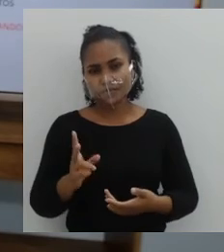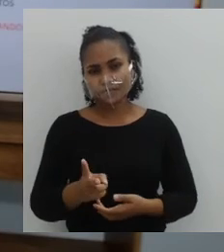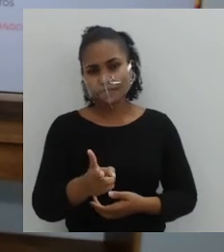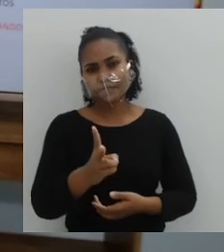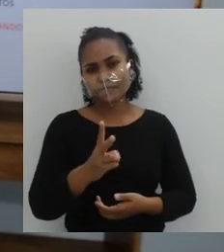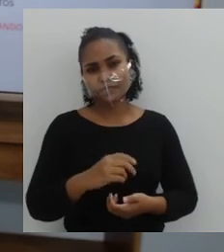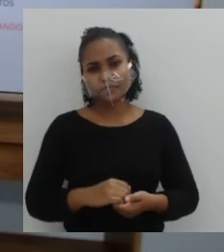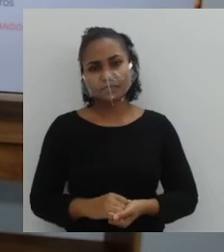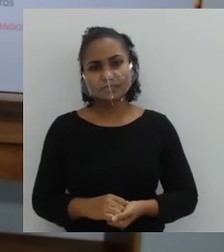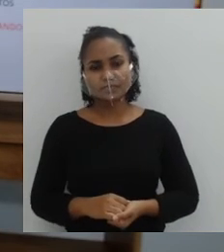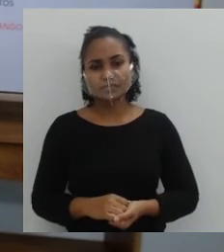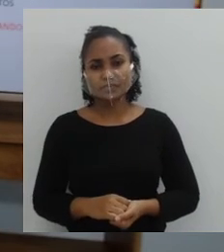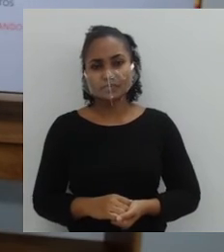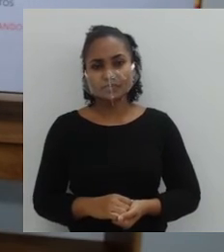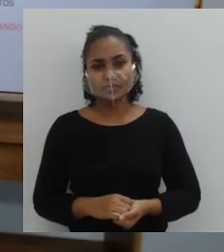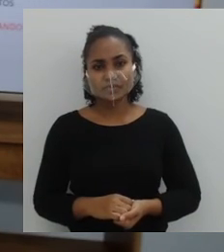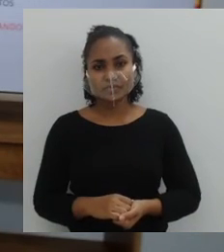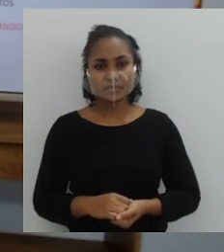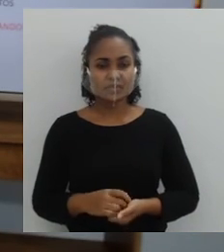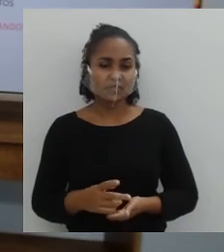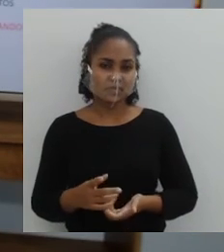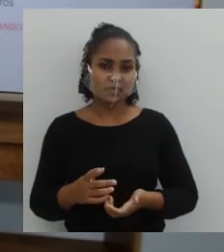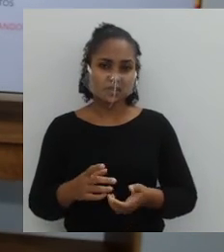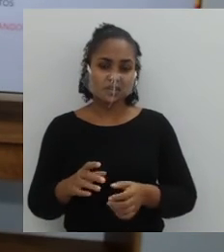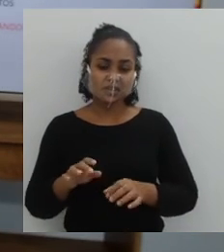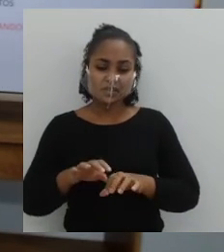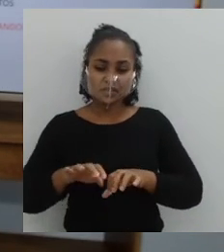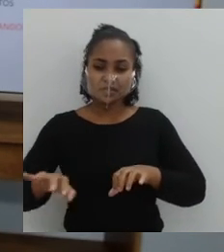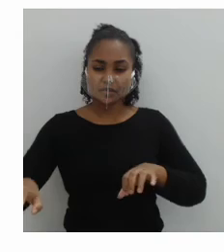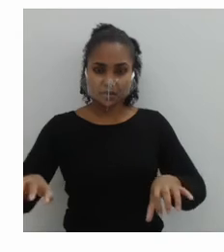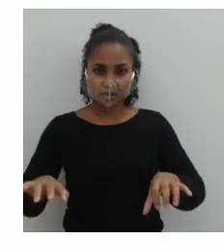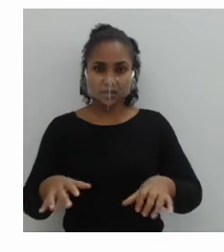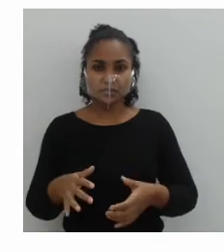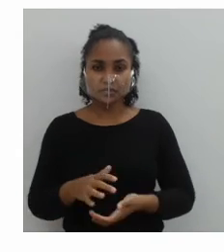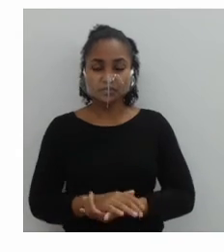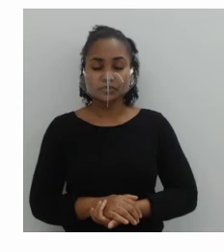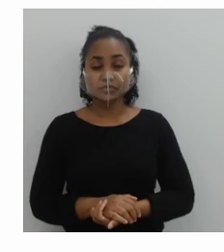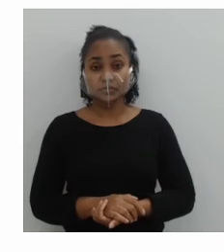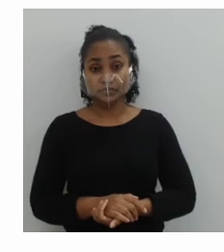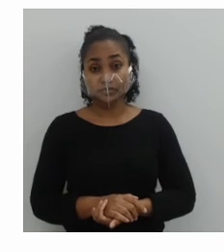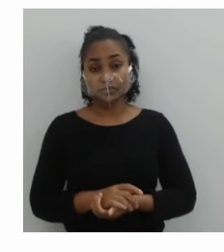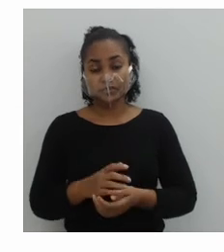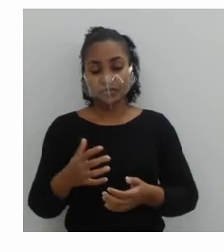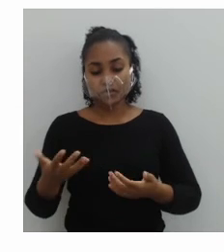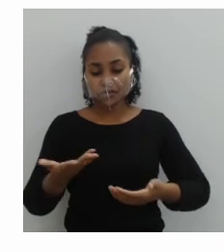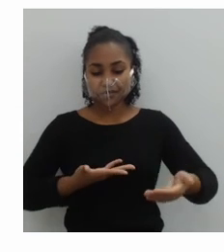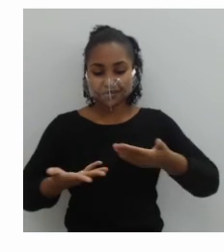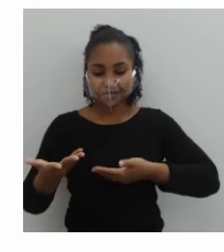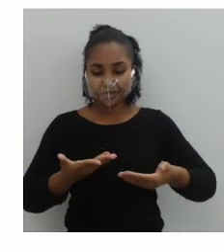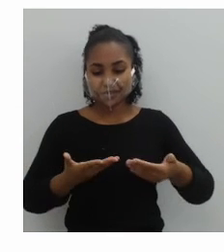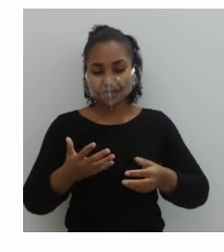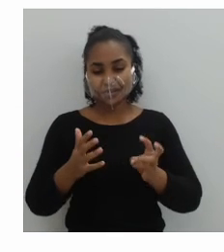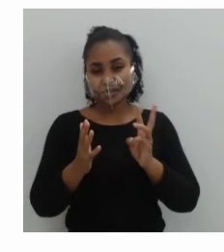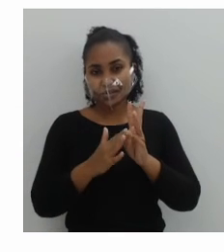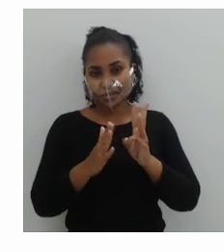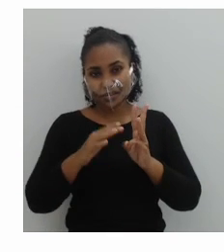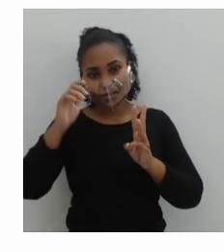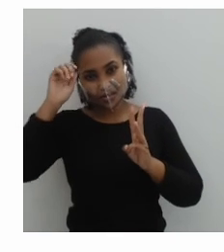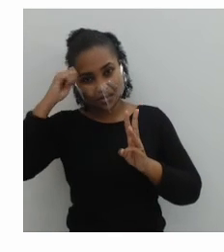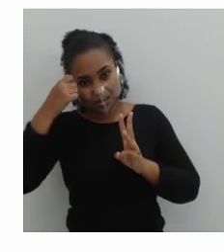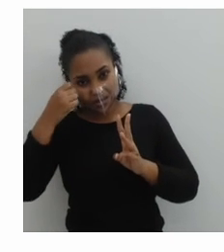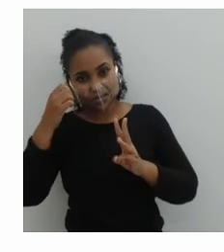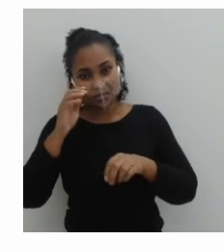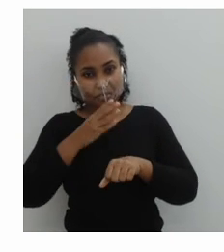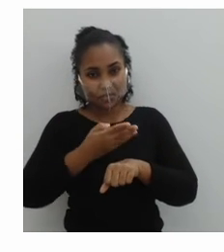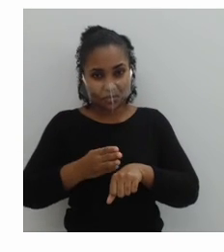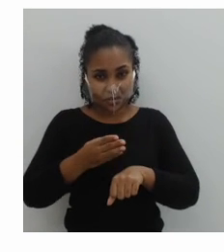foram etnias distintas, separadas. A convivência entre negros, brancos e índios nunca foi pacífica, tá certo? Nunca